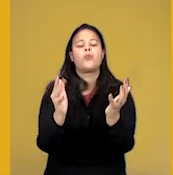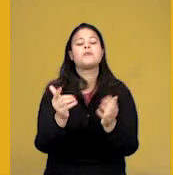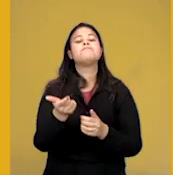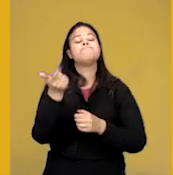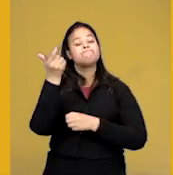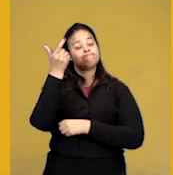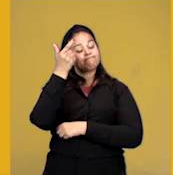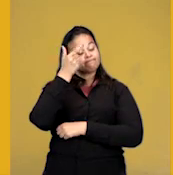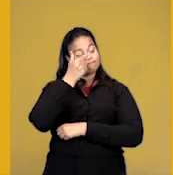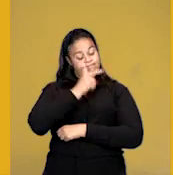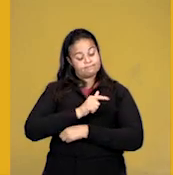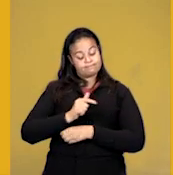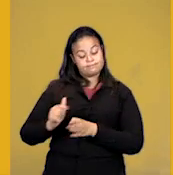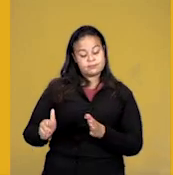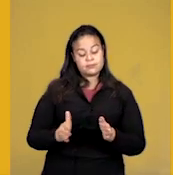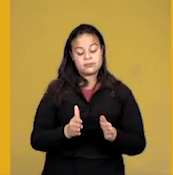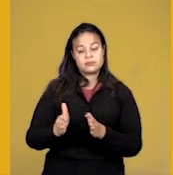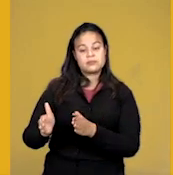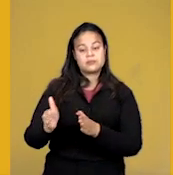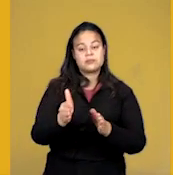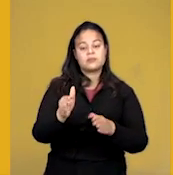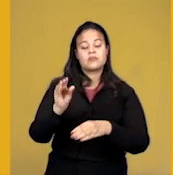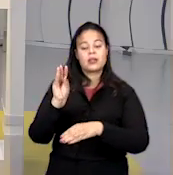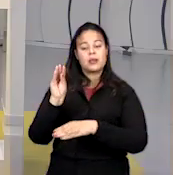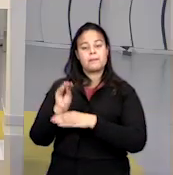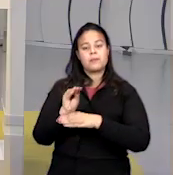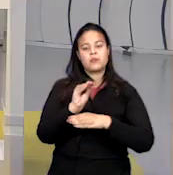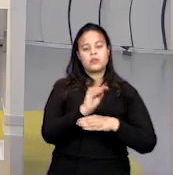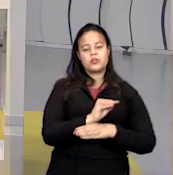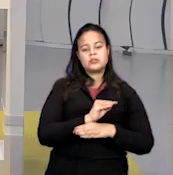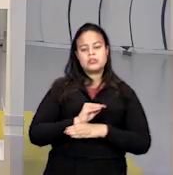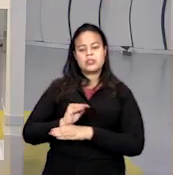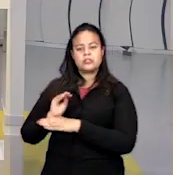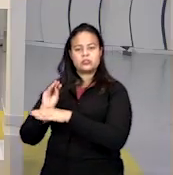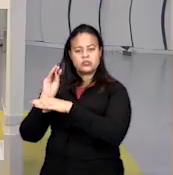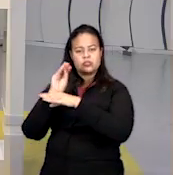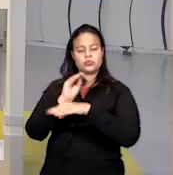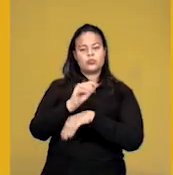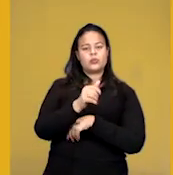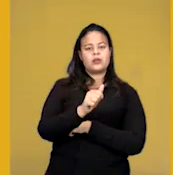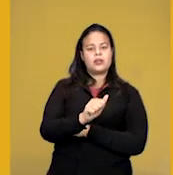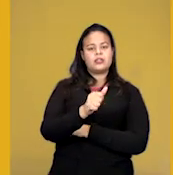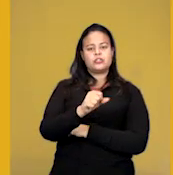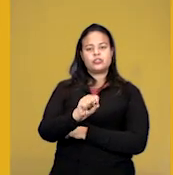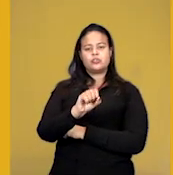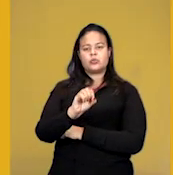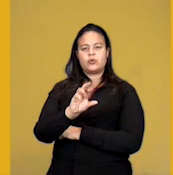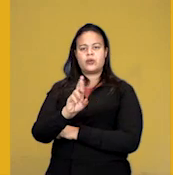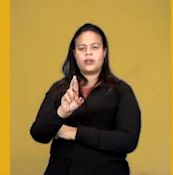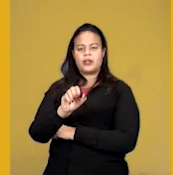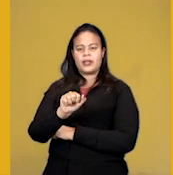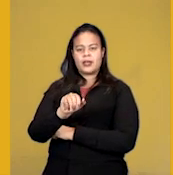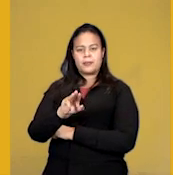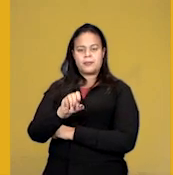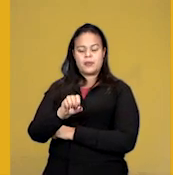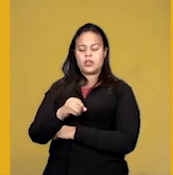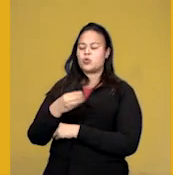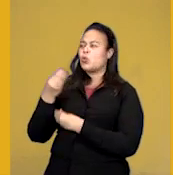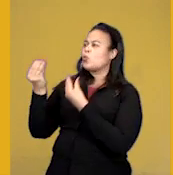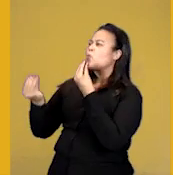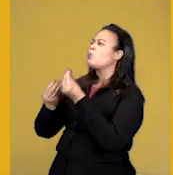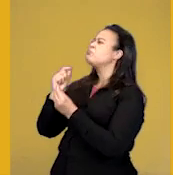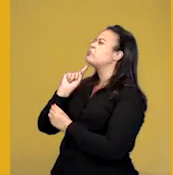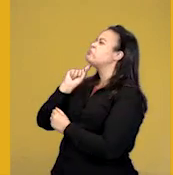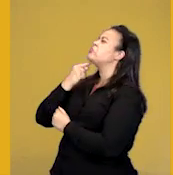corpo aquático, né, protegido deste assoreamento. E aqui para mostrar como que acontece a poluição da